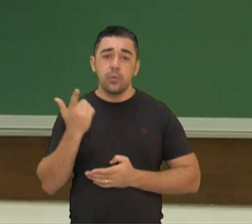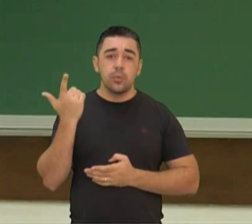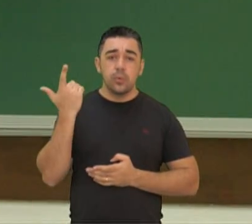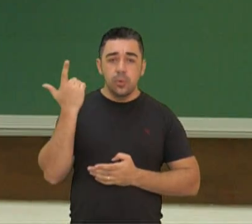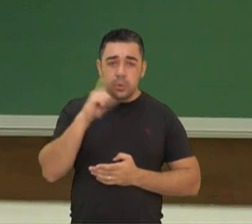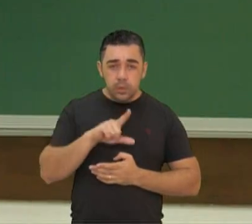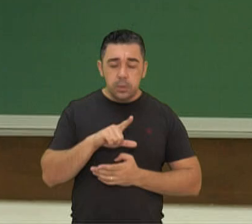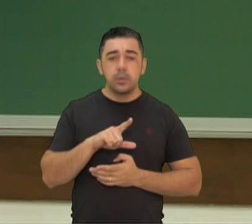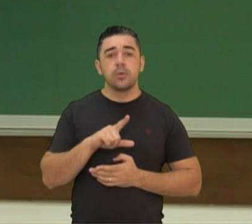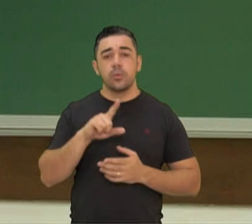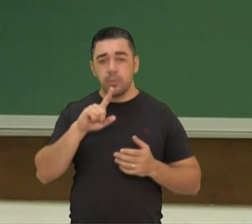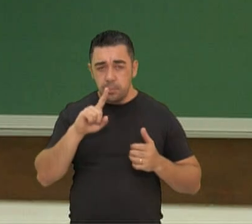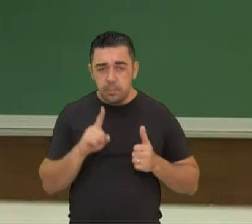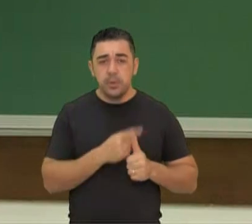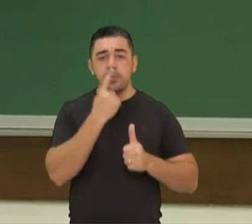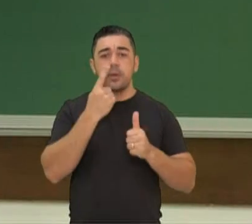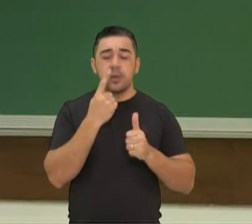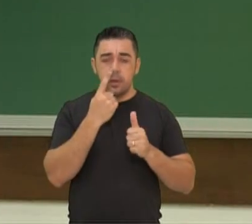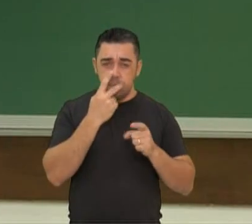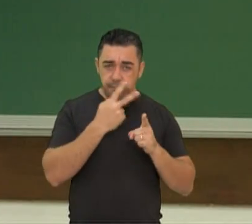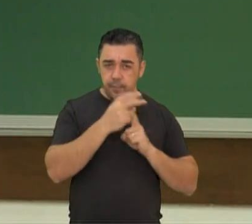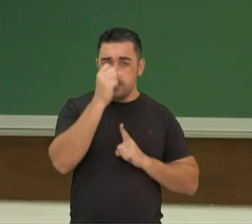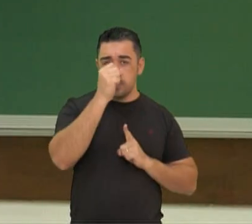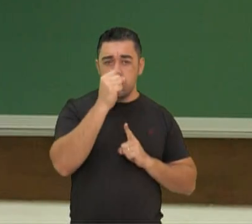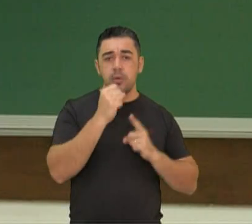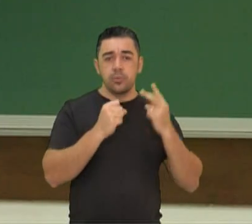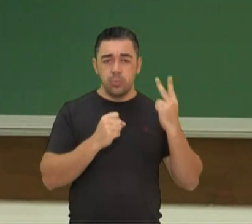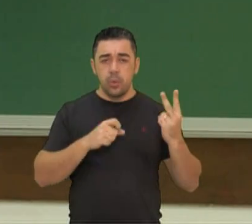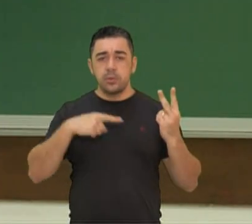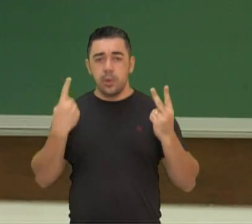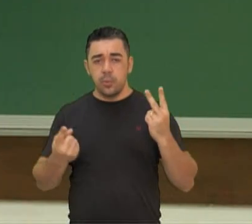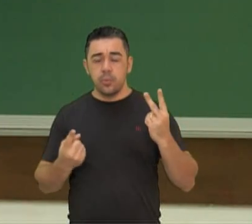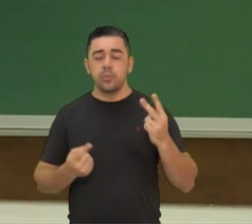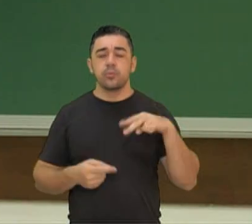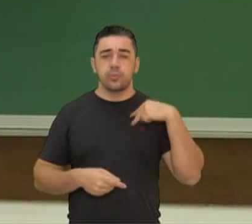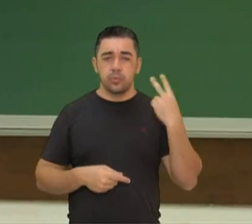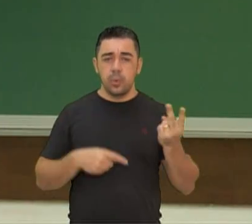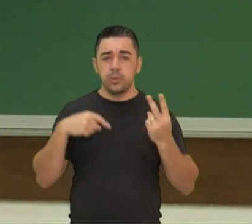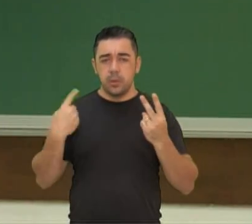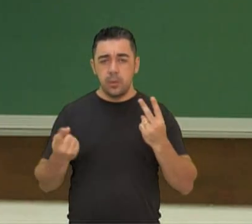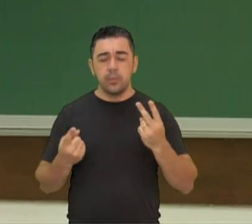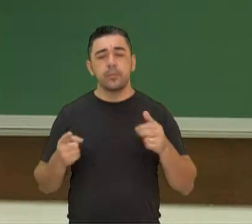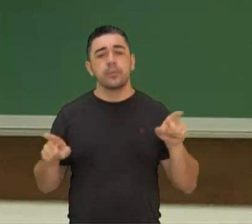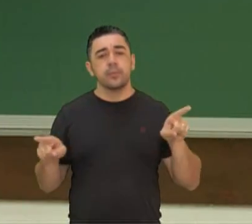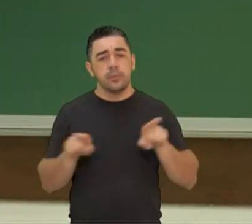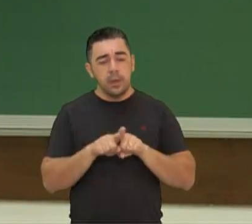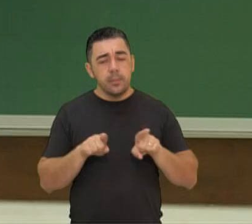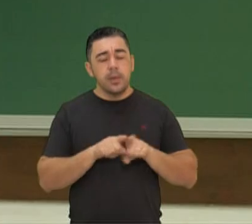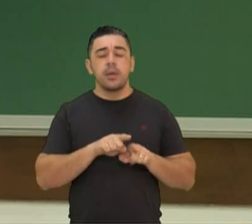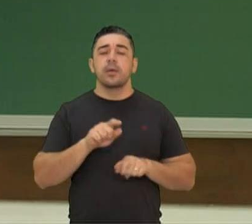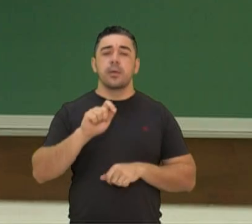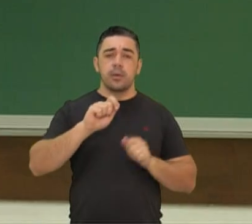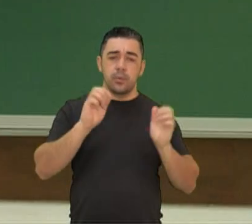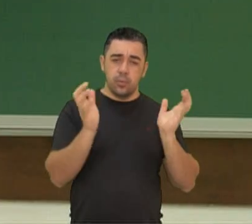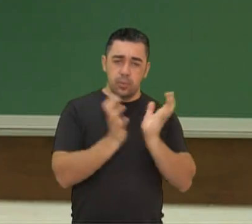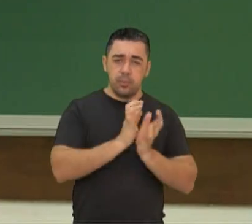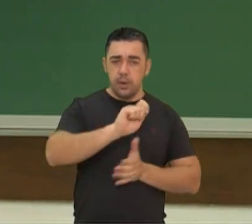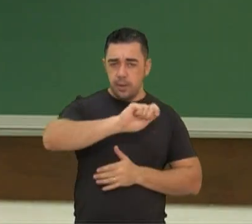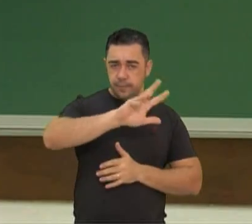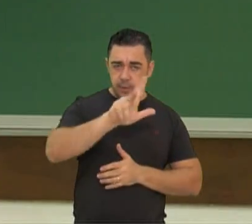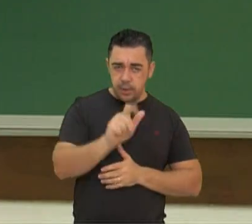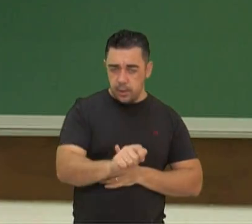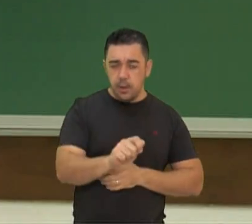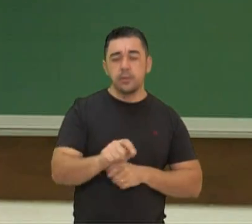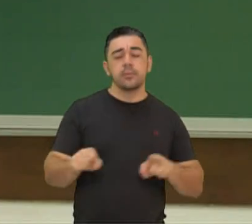dois, foi a primeira vitória de 2-1. Para os senegaleses, a primeira de um time africano na Copa do Mundo, e para os